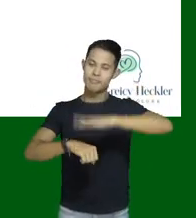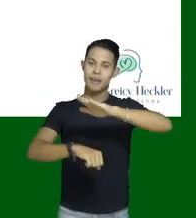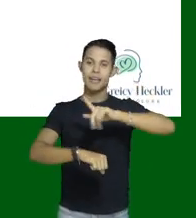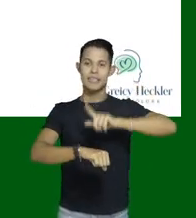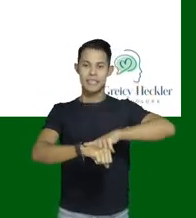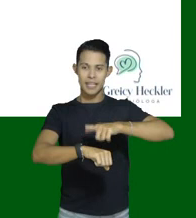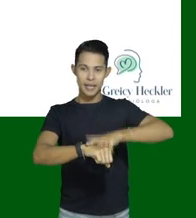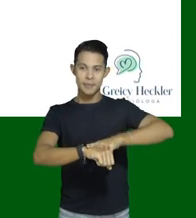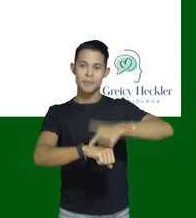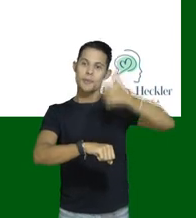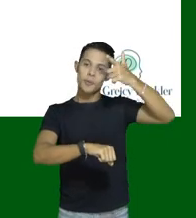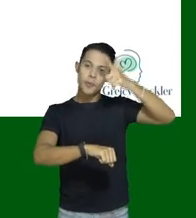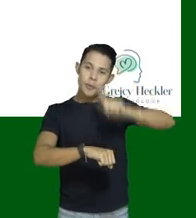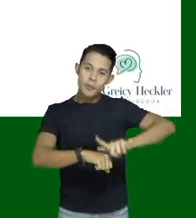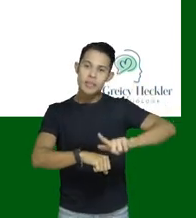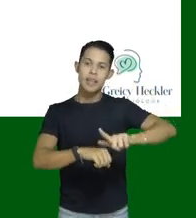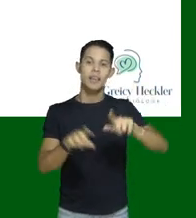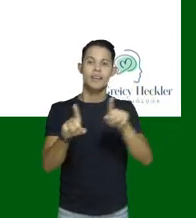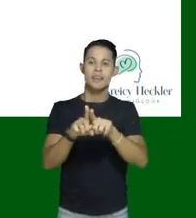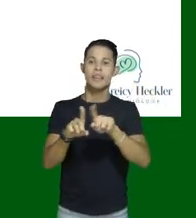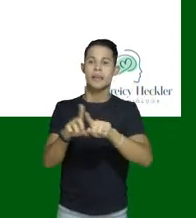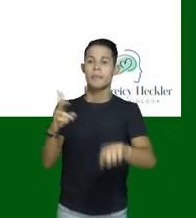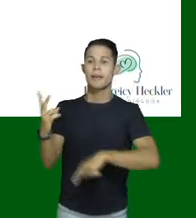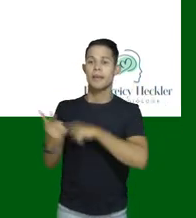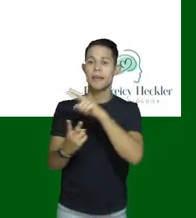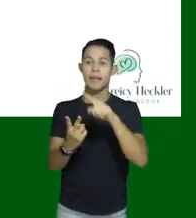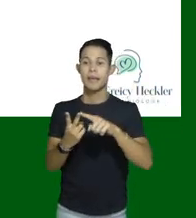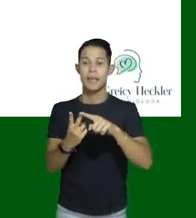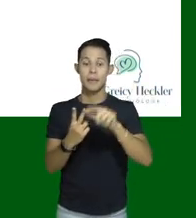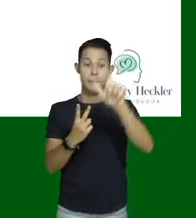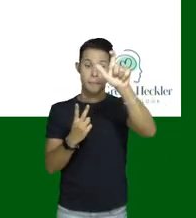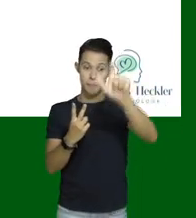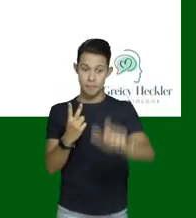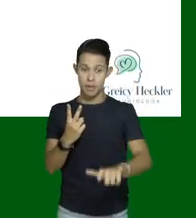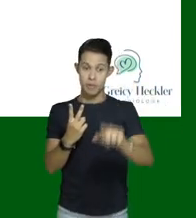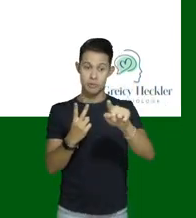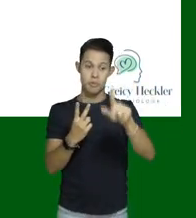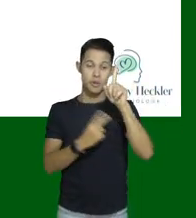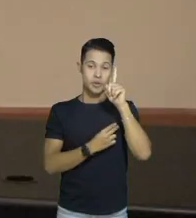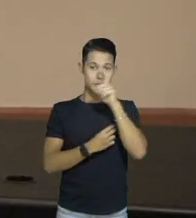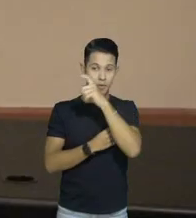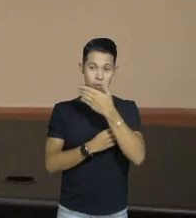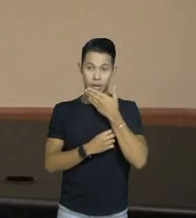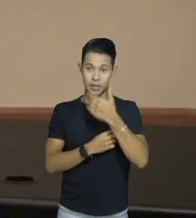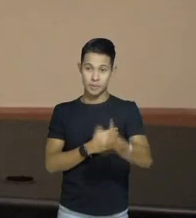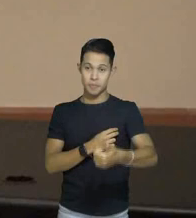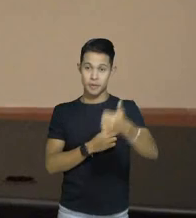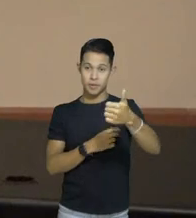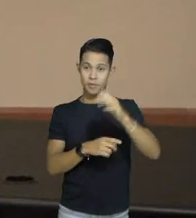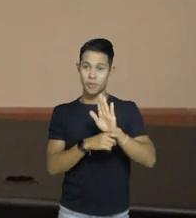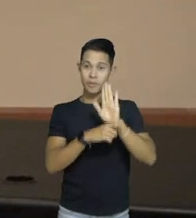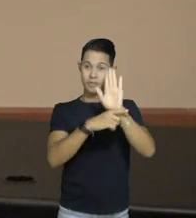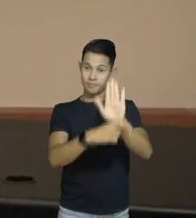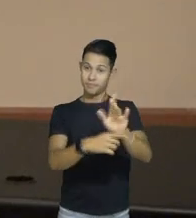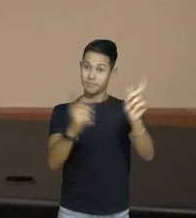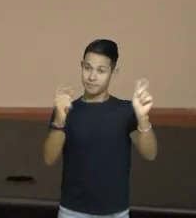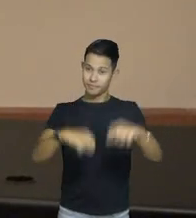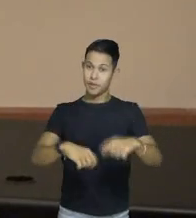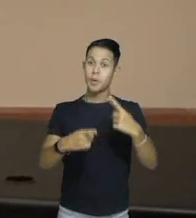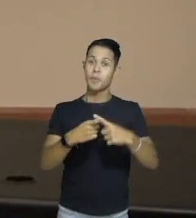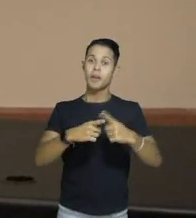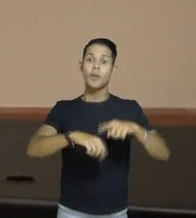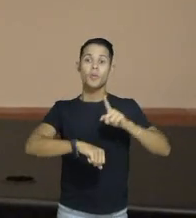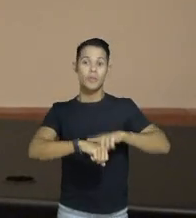ganha, melhor para aquela pessoa que está enfrentando a dificuldade, porque o tempo faz